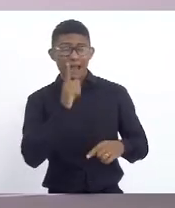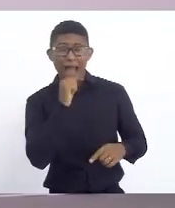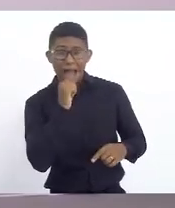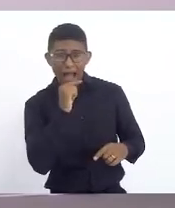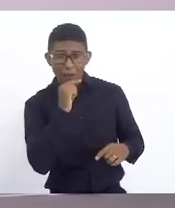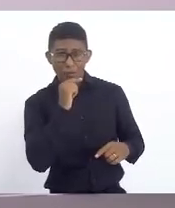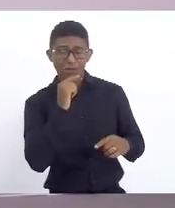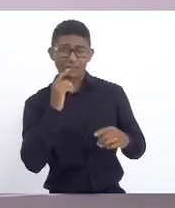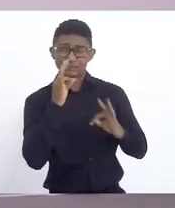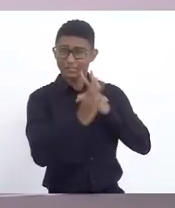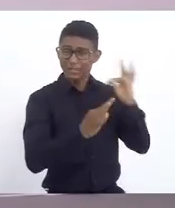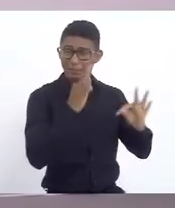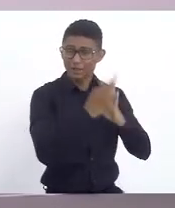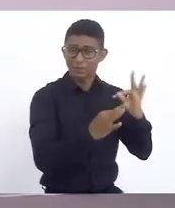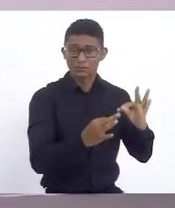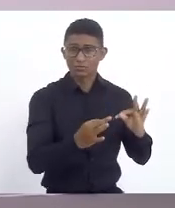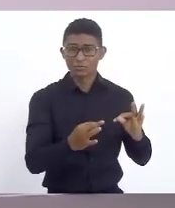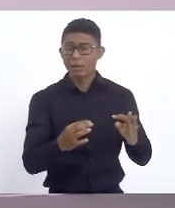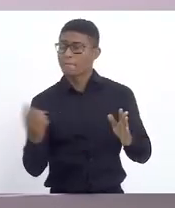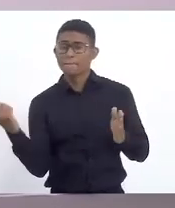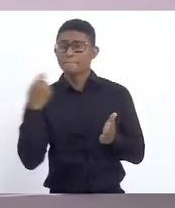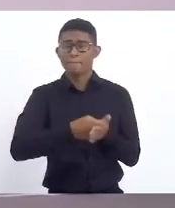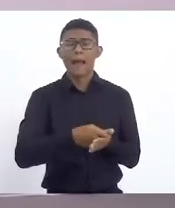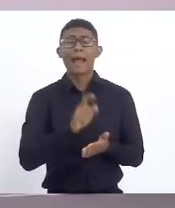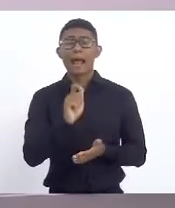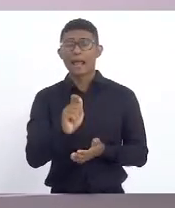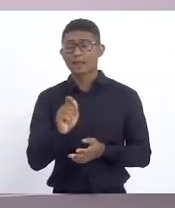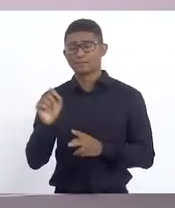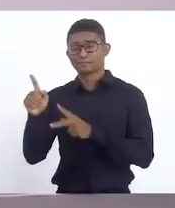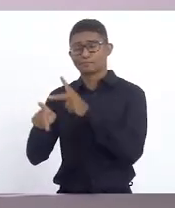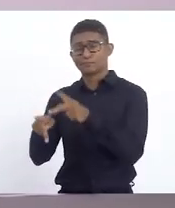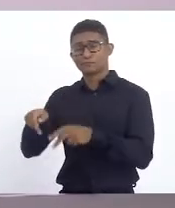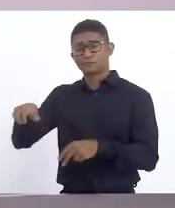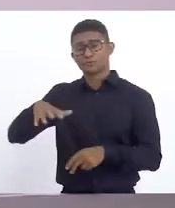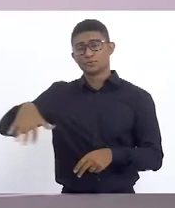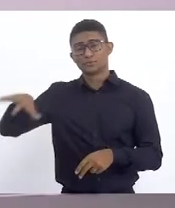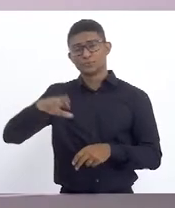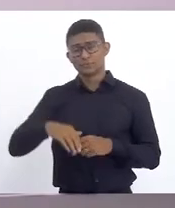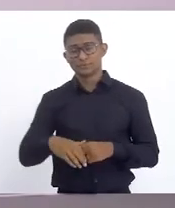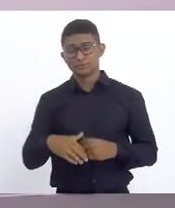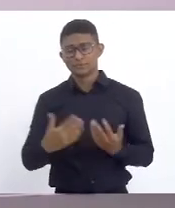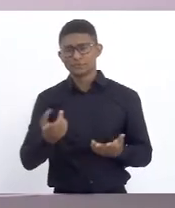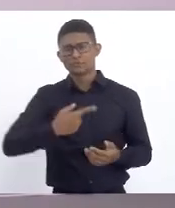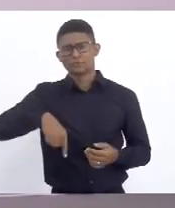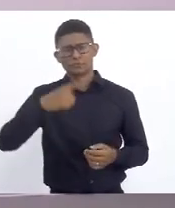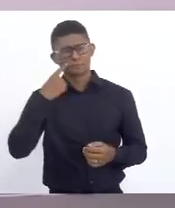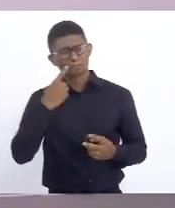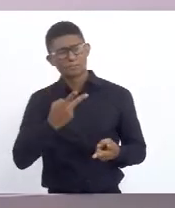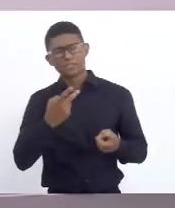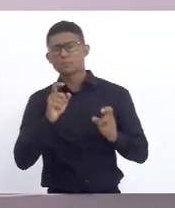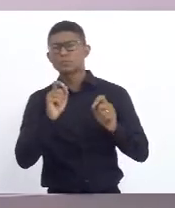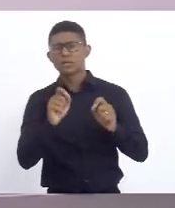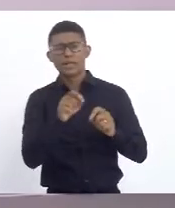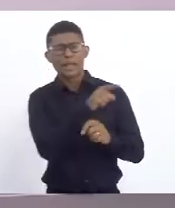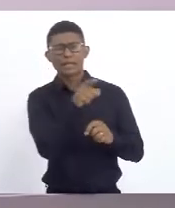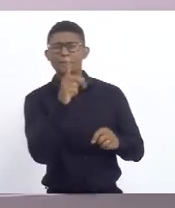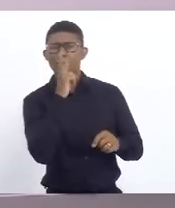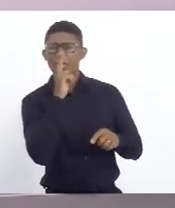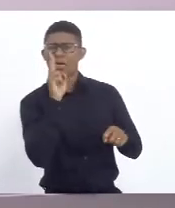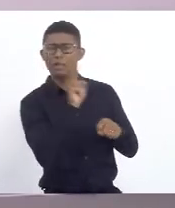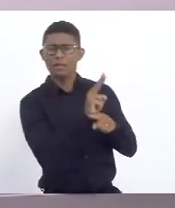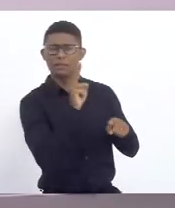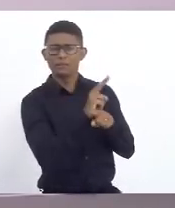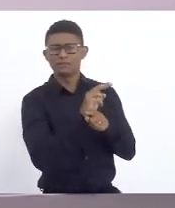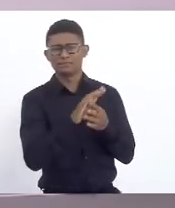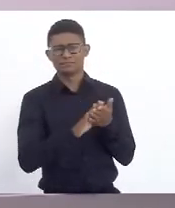cidadão. Então, o que, que a gente vê é uma omissão muito grande do setor de fiscalização do INEA. E a